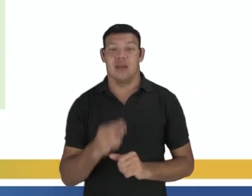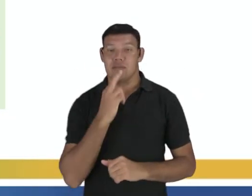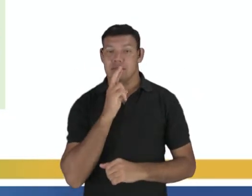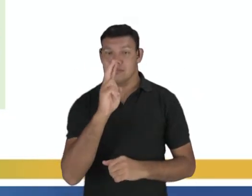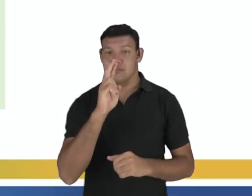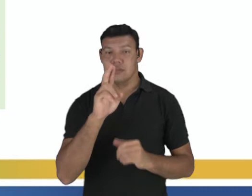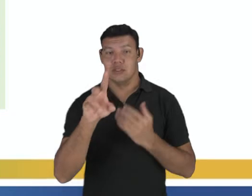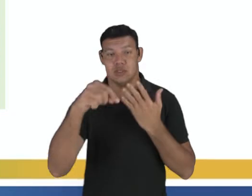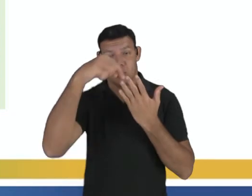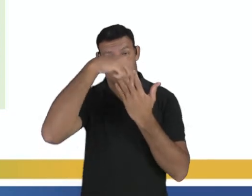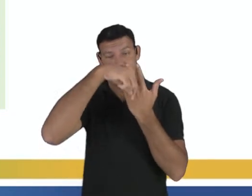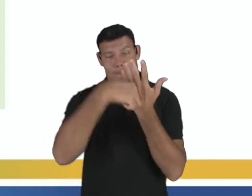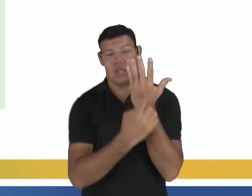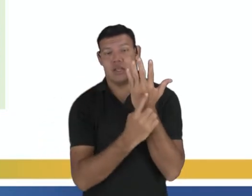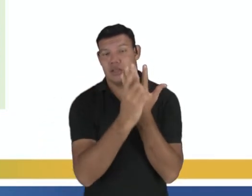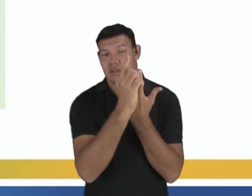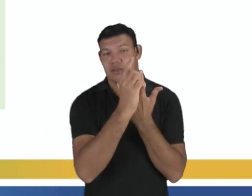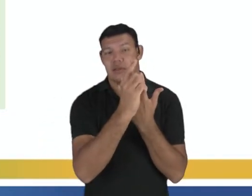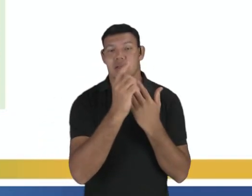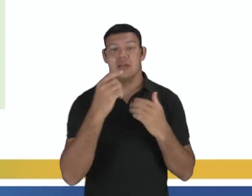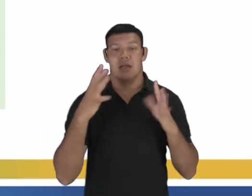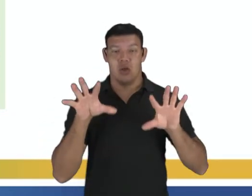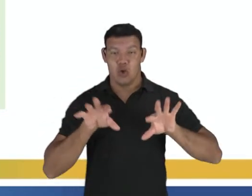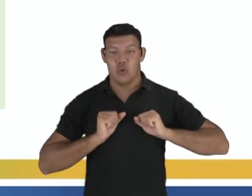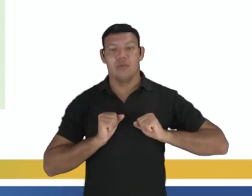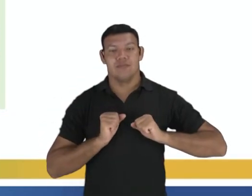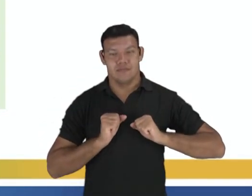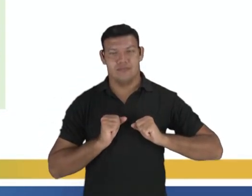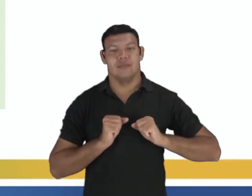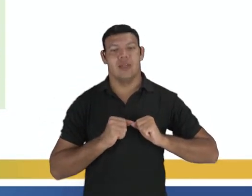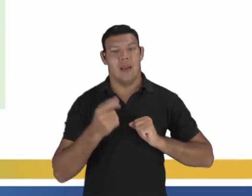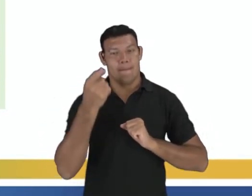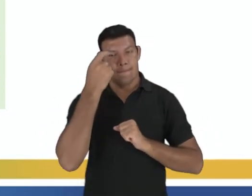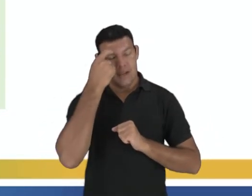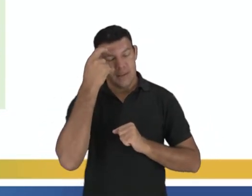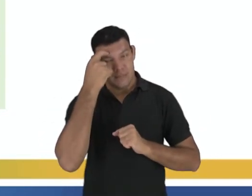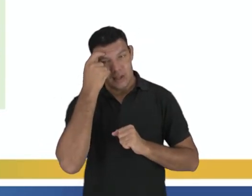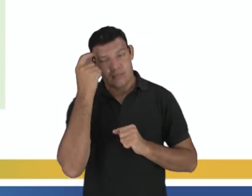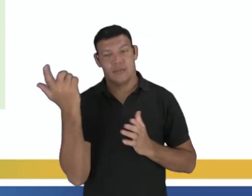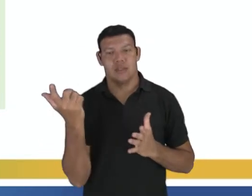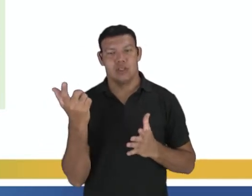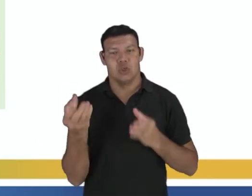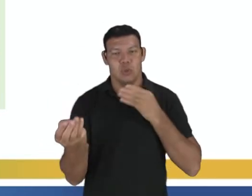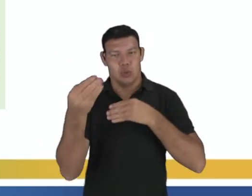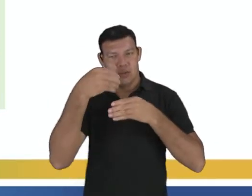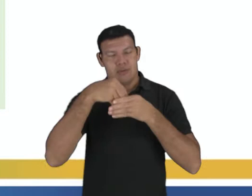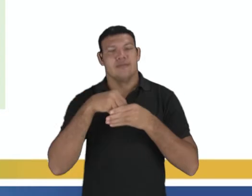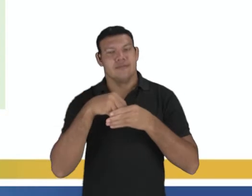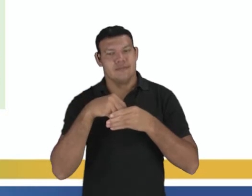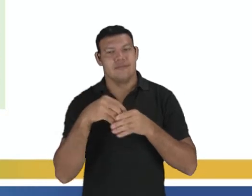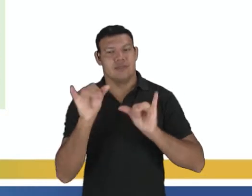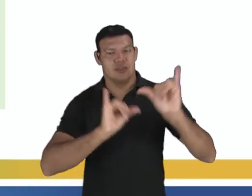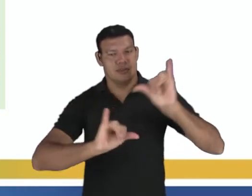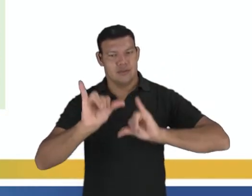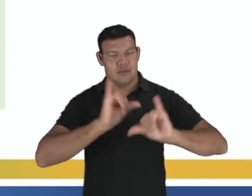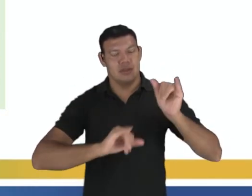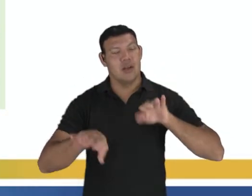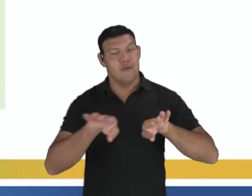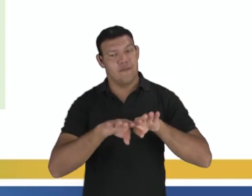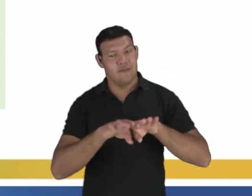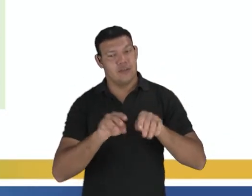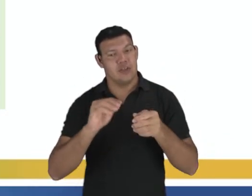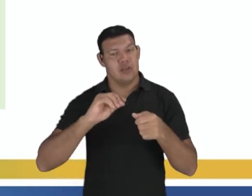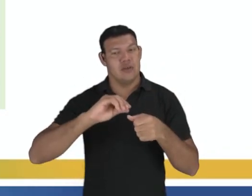sistema, a tua resposta imune adquirida, tá? É gerada uma memória imunológica, registro do antígeno e produção